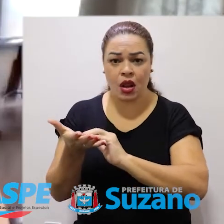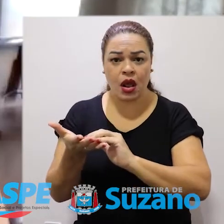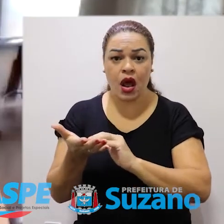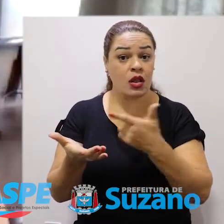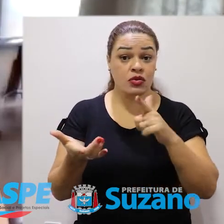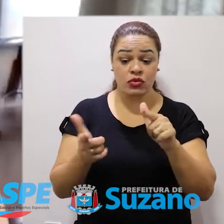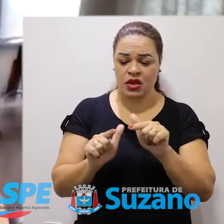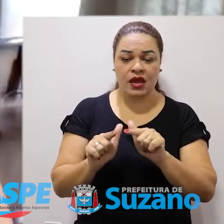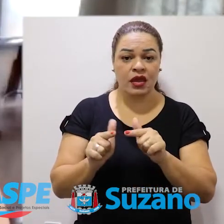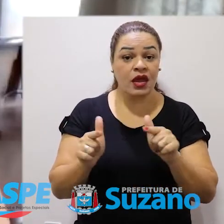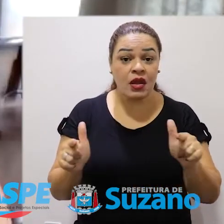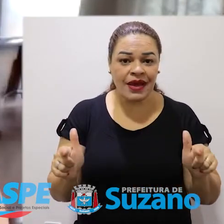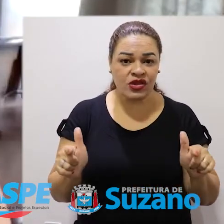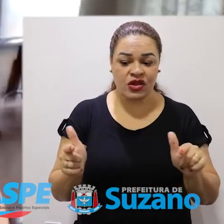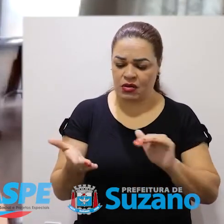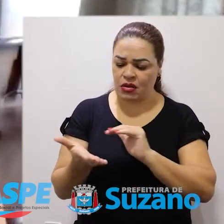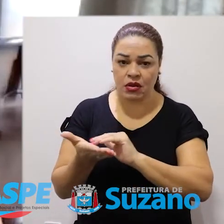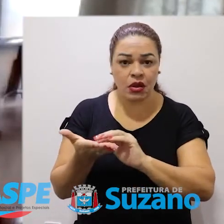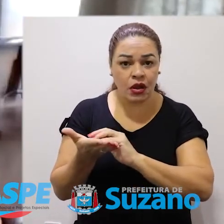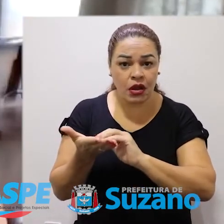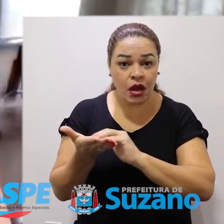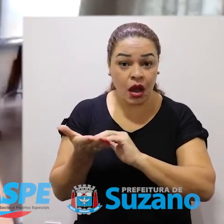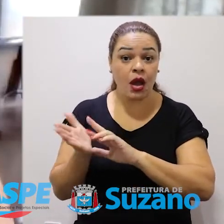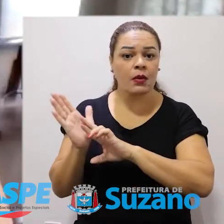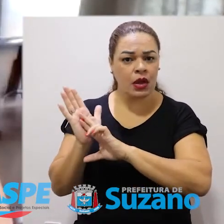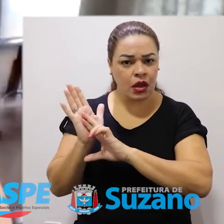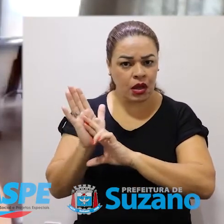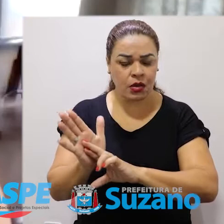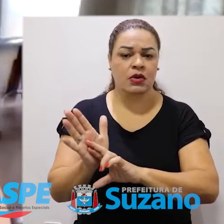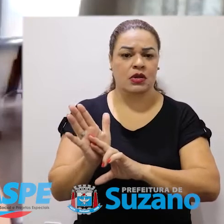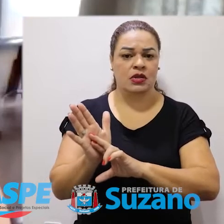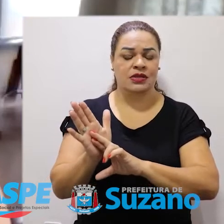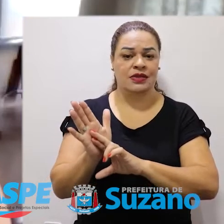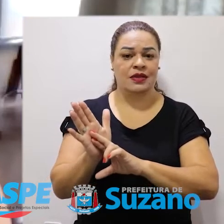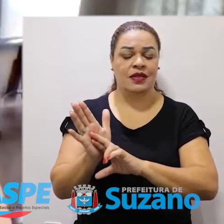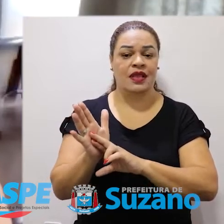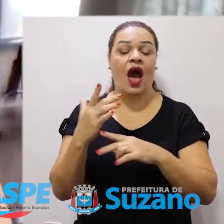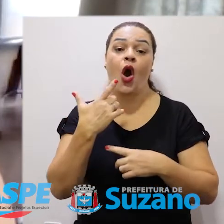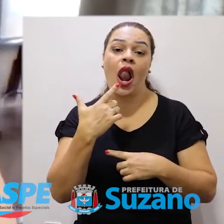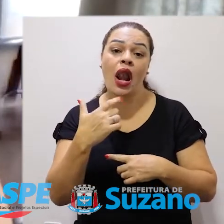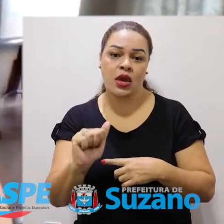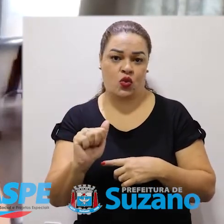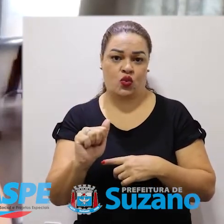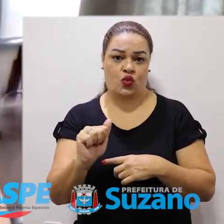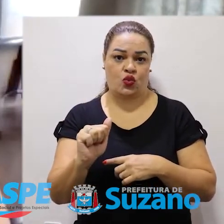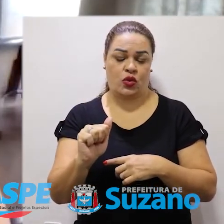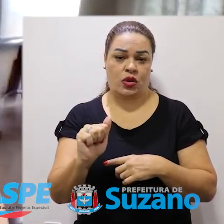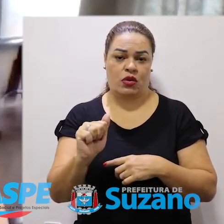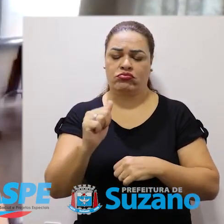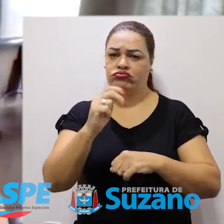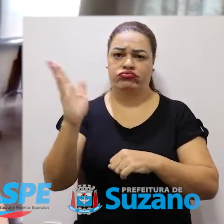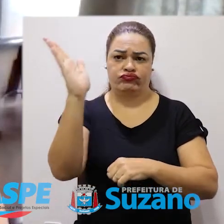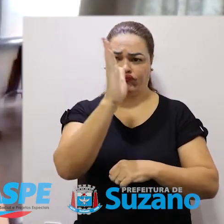não tem gramática. Braille é um sistema de notação para representar a língua portuguesa. Língua de sinais não